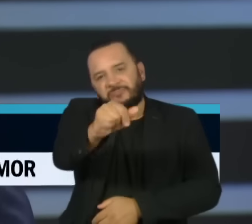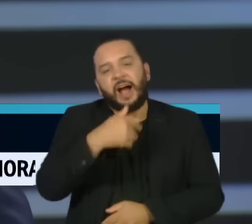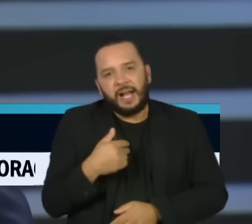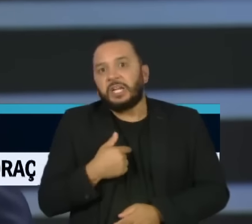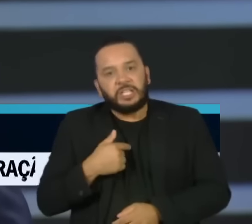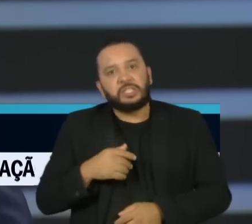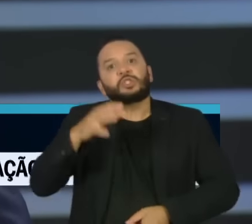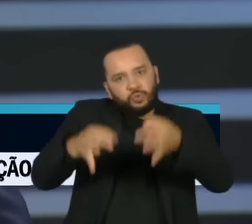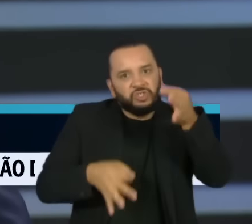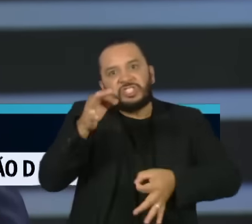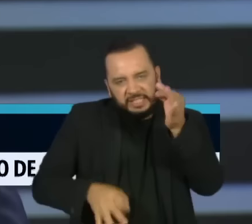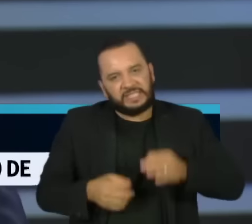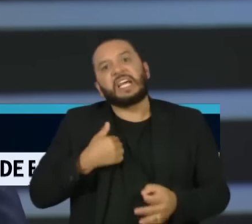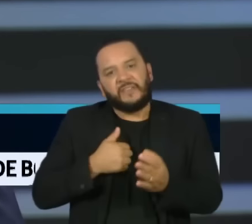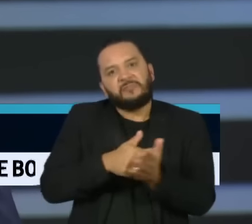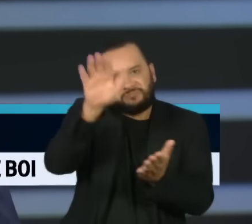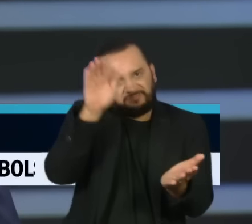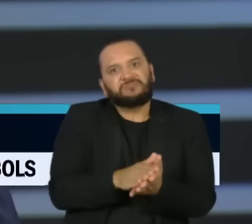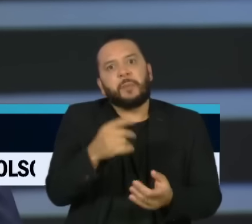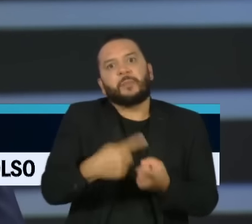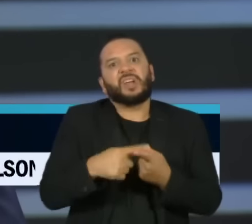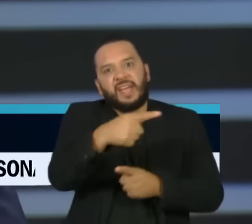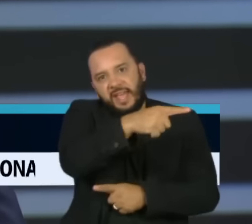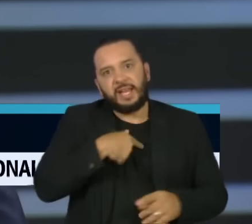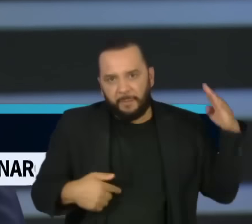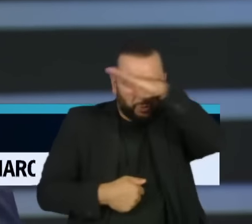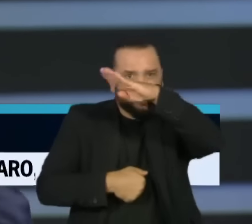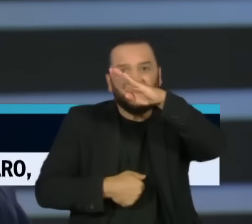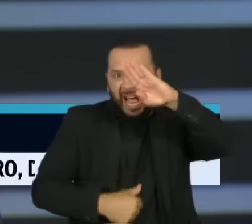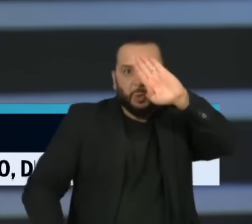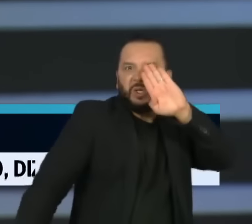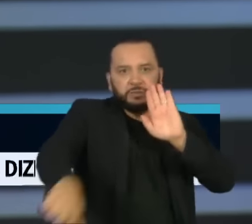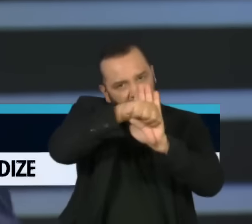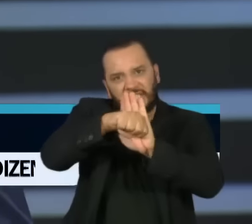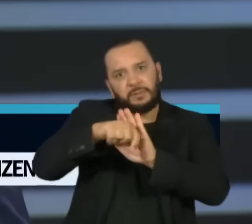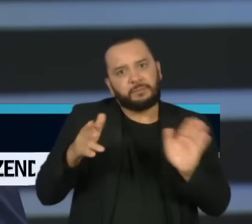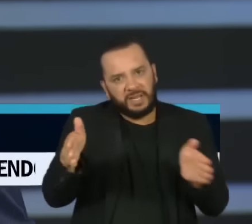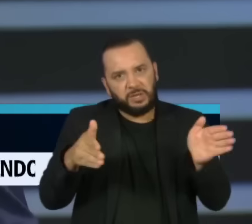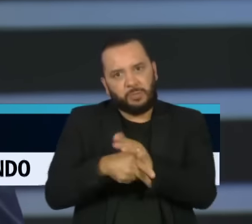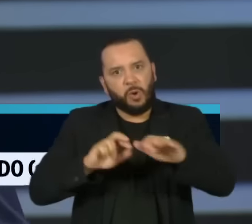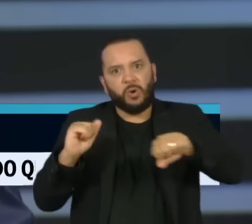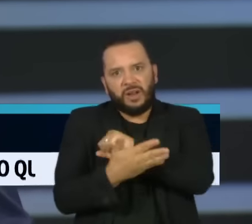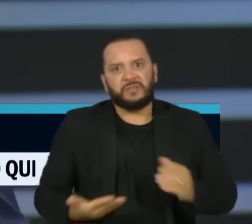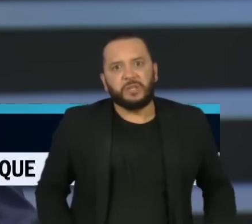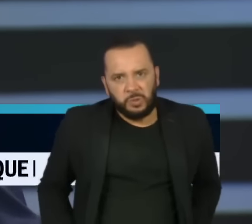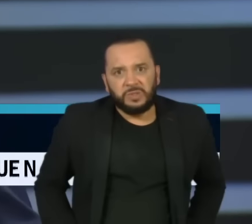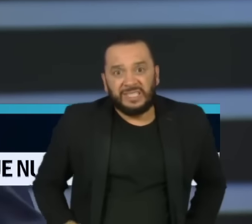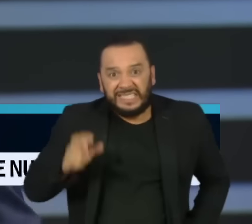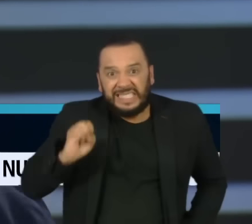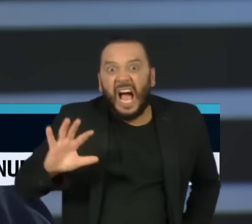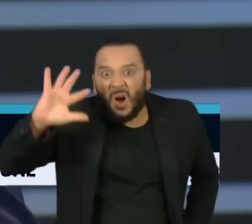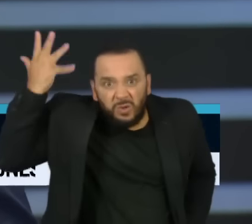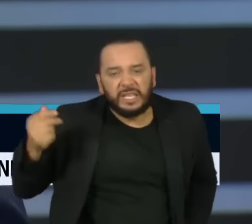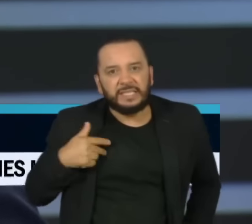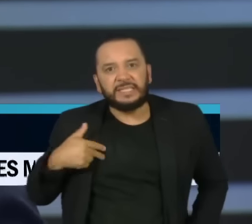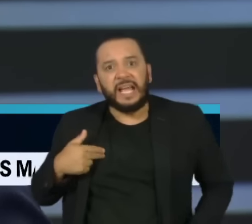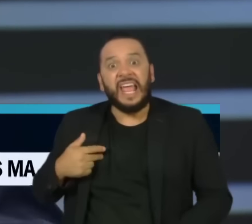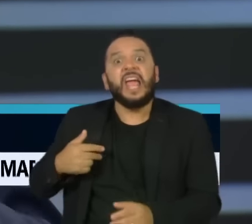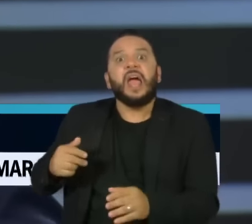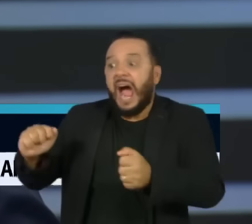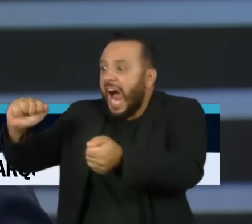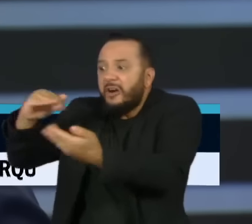crimes que cometeu na pandemia. Isso eu acho que é um compromisso de todos nós. E agora, se acontecer algo com alguém da Anvisa, quem é o